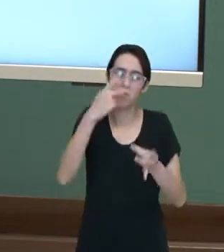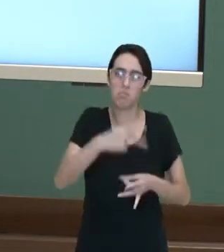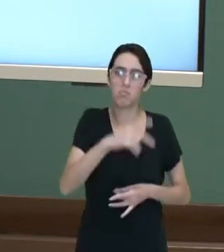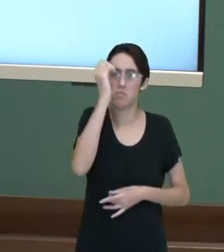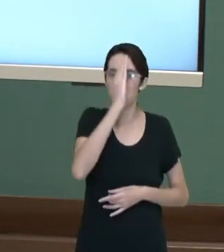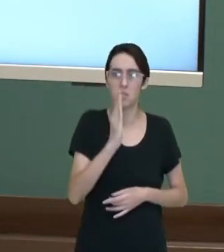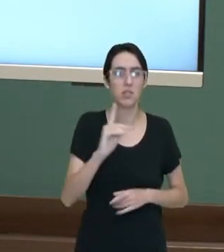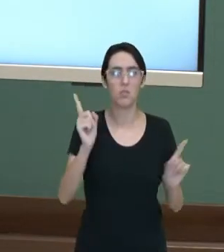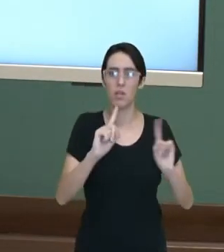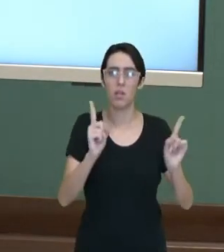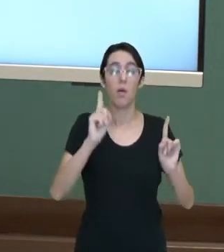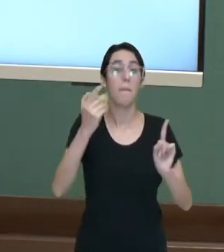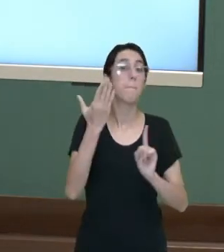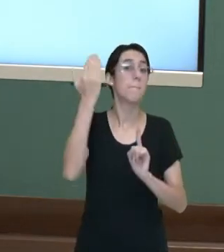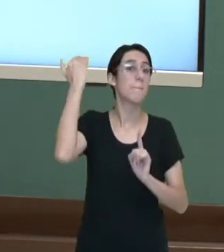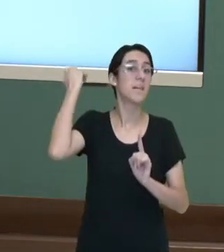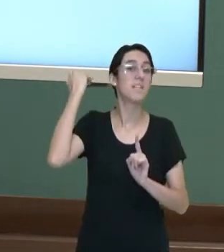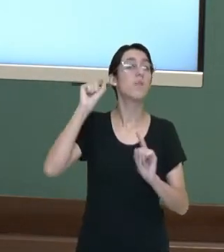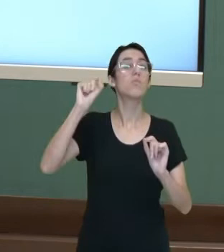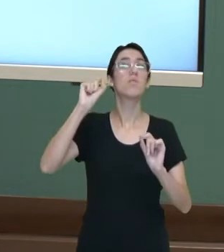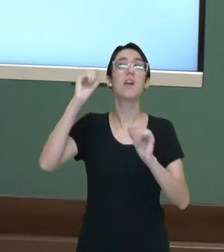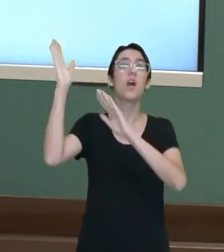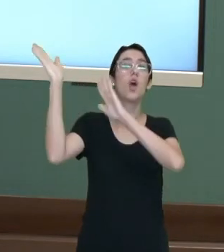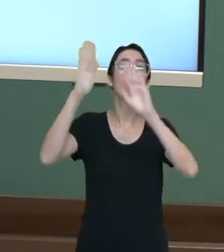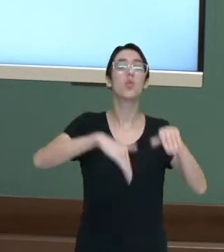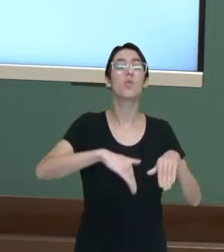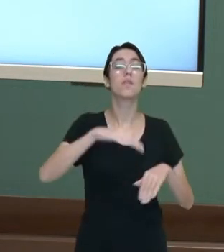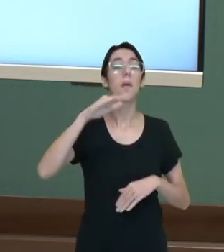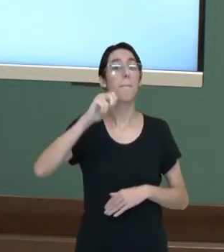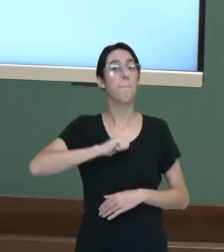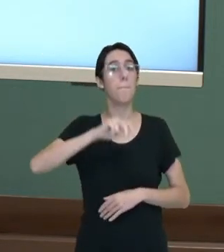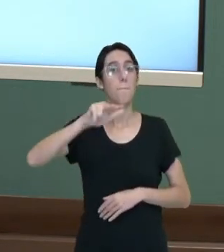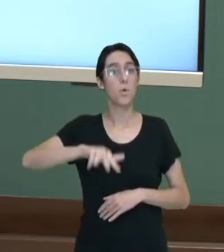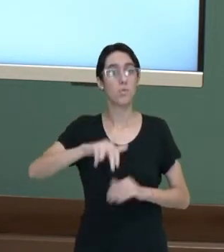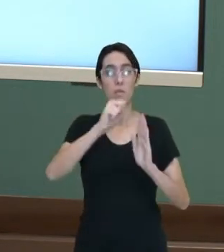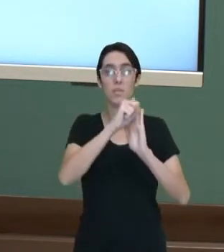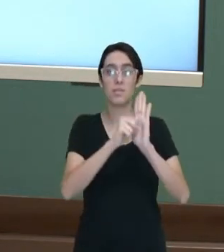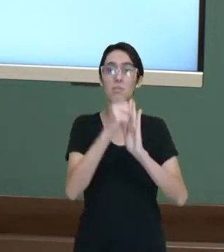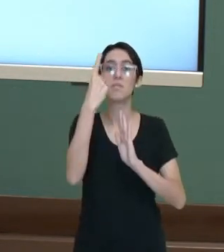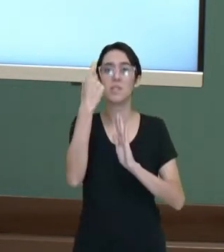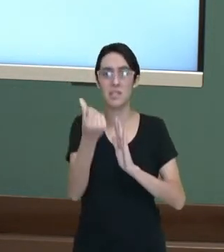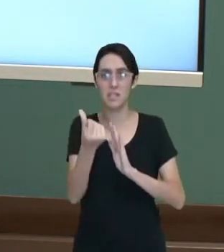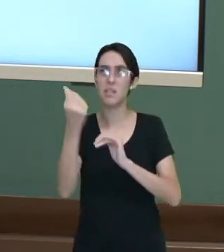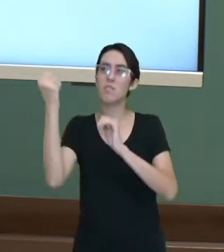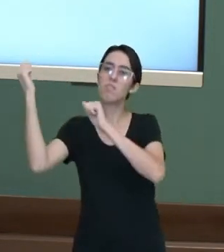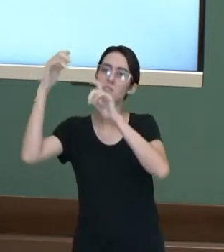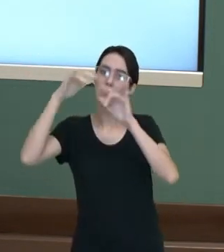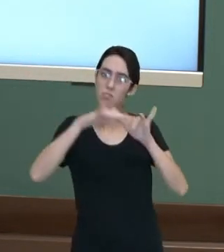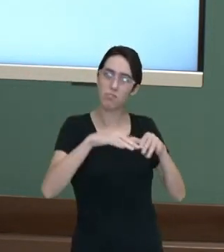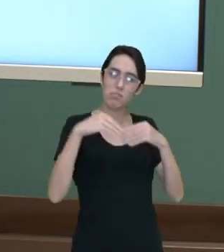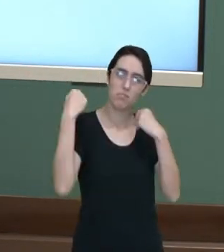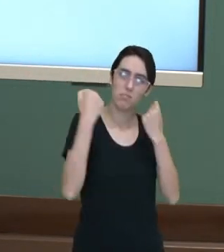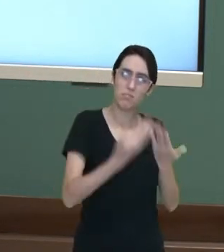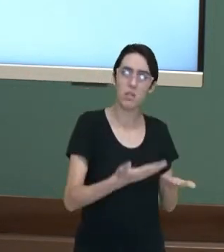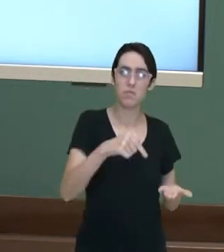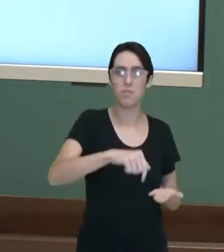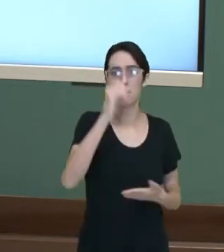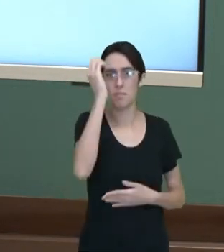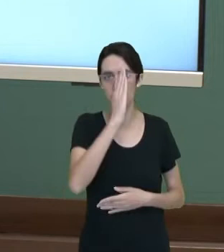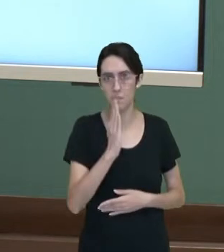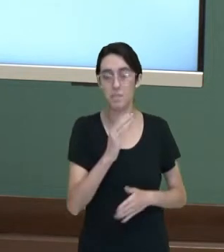pelos portugueses lá no século XVI, no início da colonização. No século